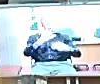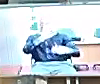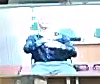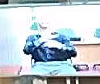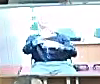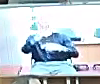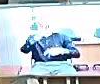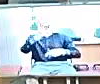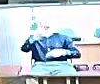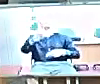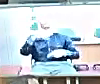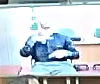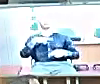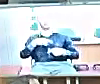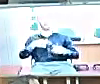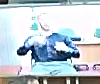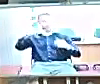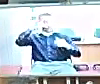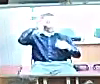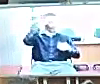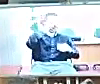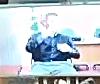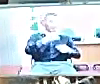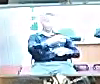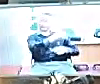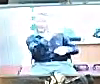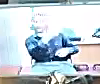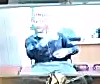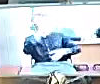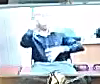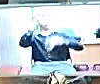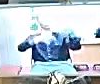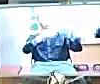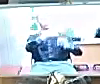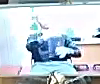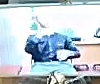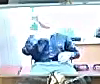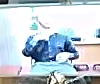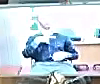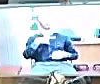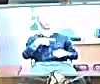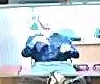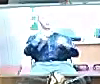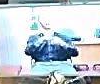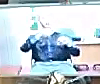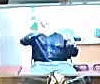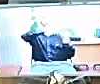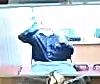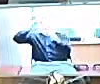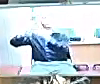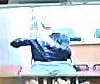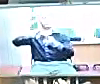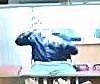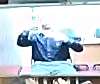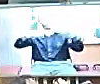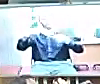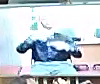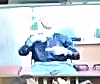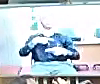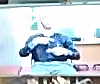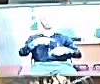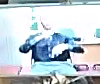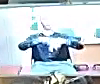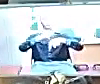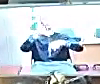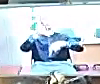prevenção ao crime e justiça criminal sistema socioeducativo e prisional a 17 30 audiência